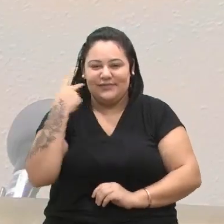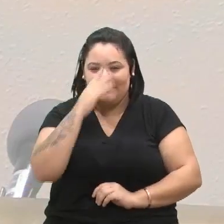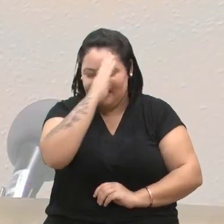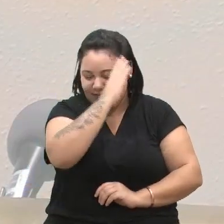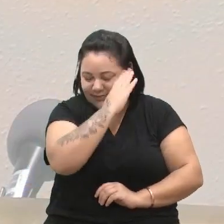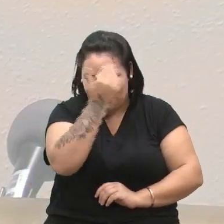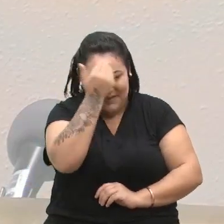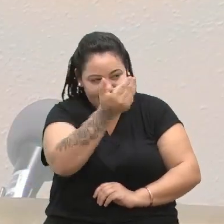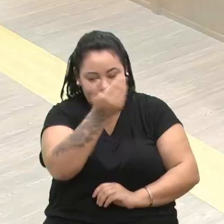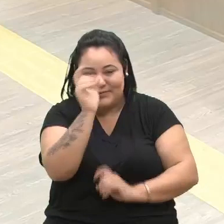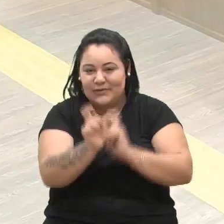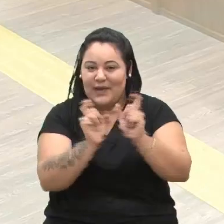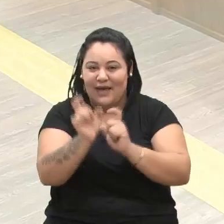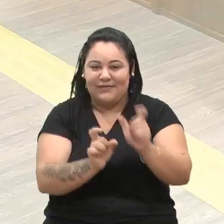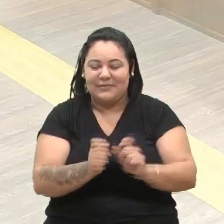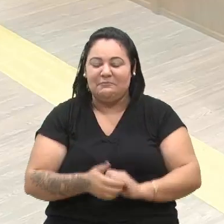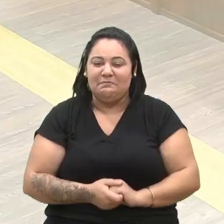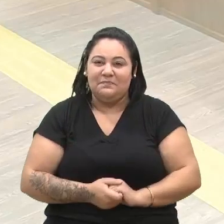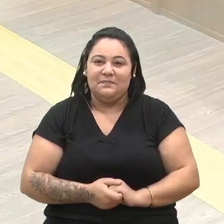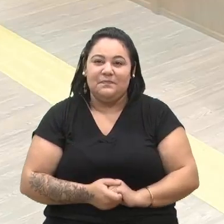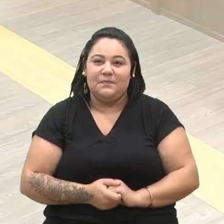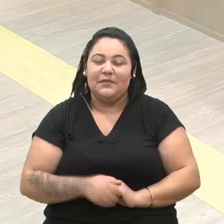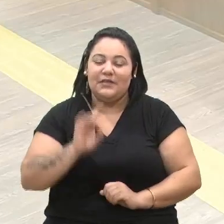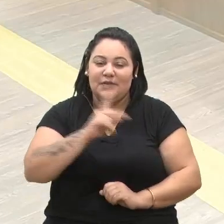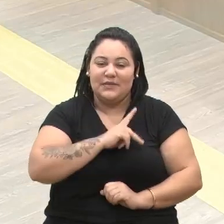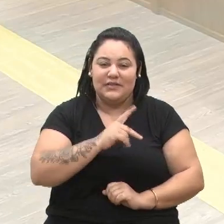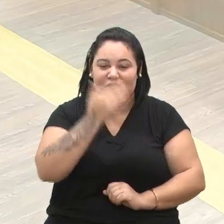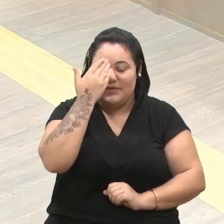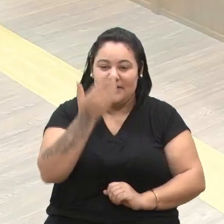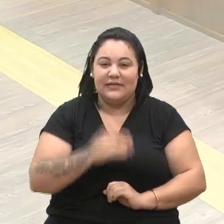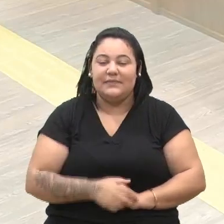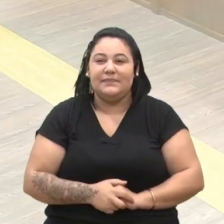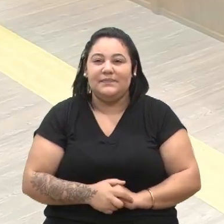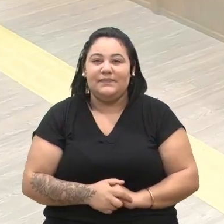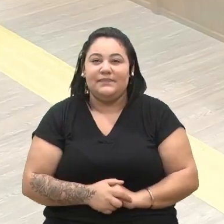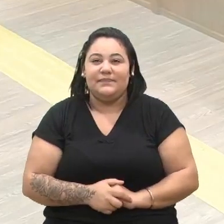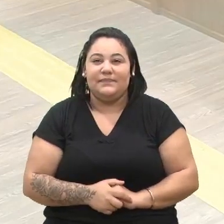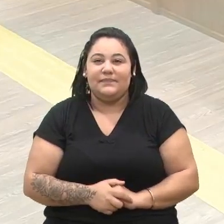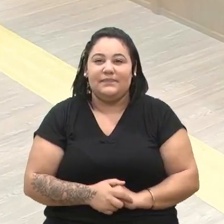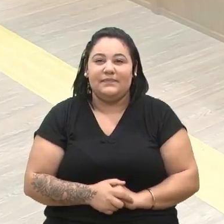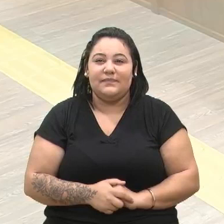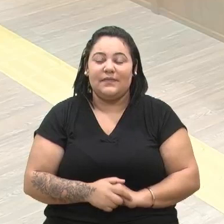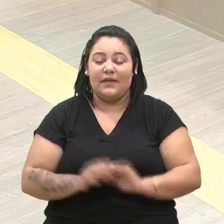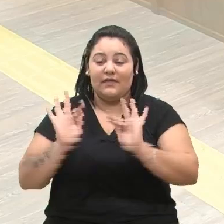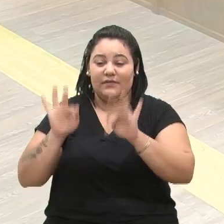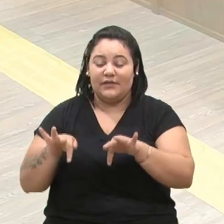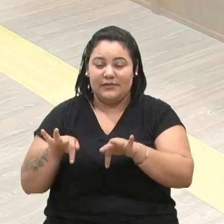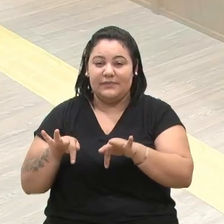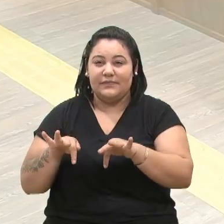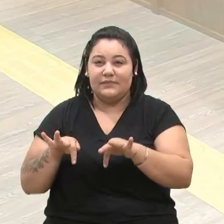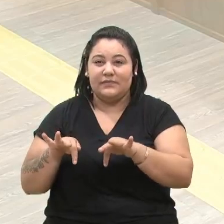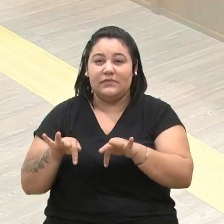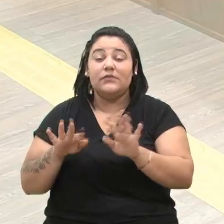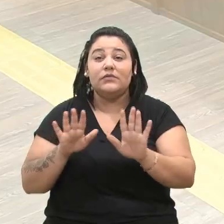palavras. Eu sei que... Obrigado, era isso, senhor presidente. Obrigado. Obrigada, vereador. Encerramos, então, assim, os...